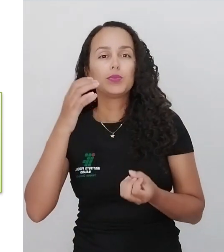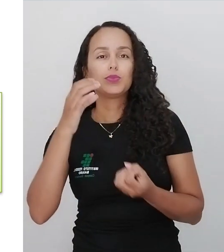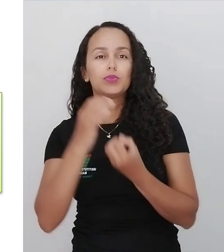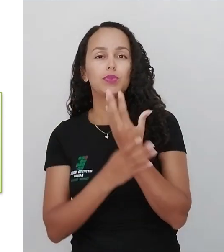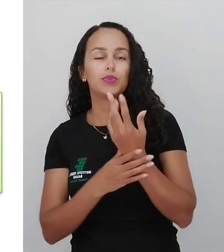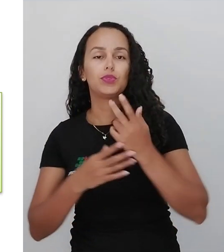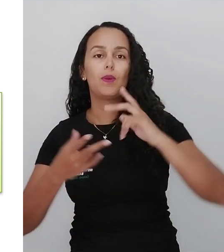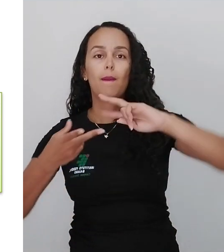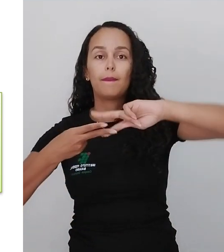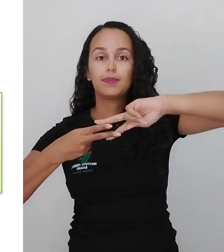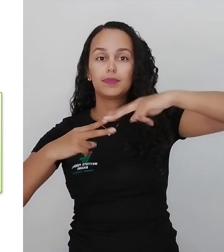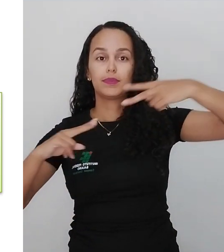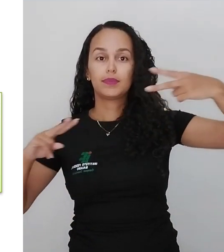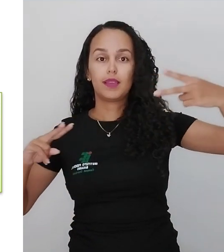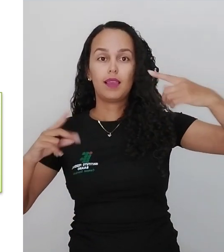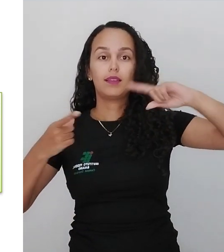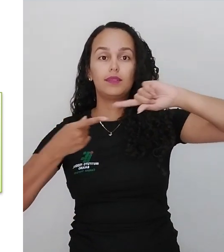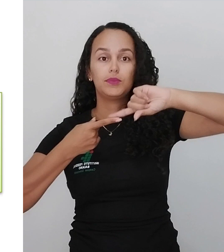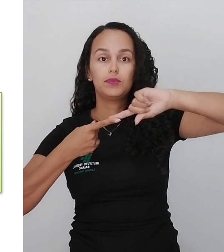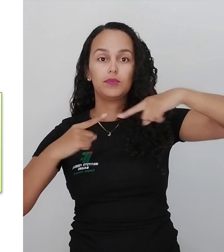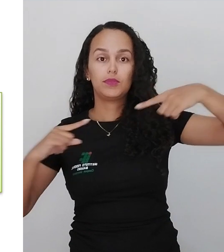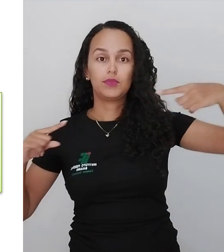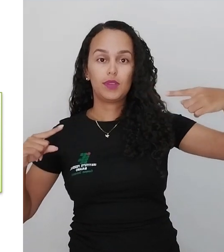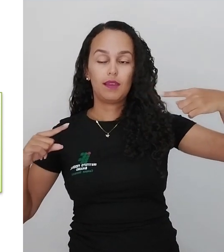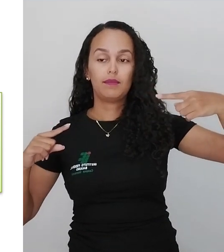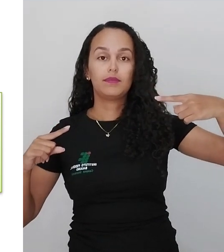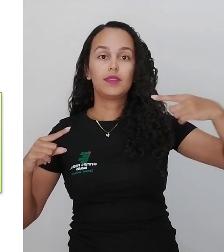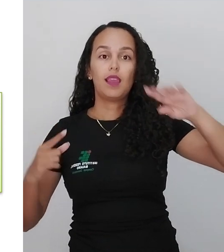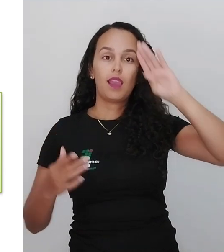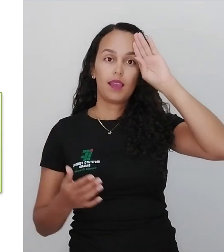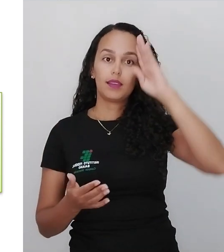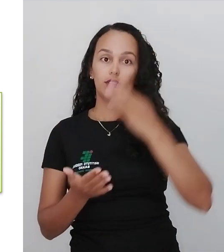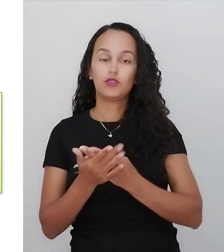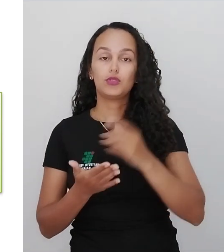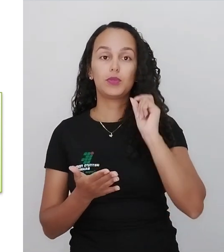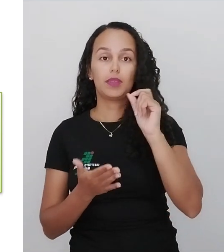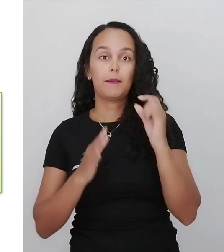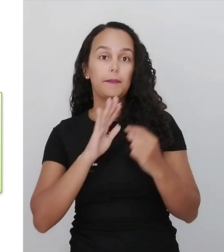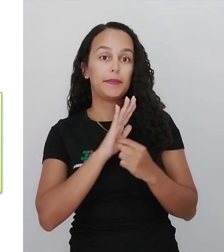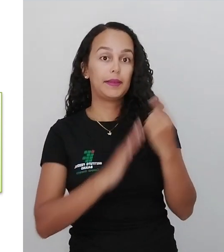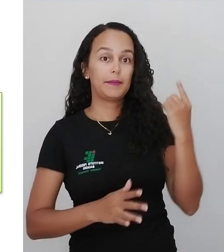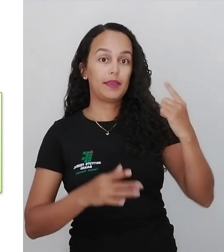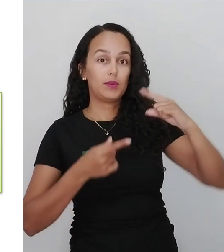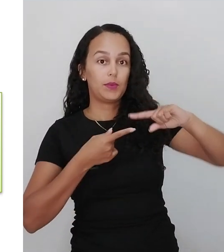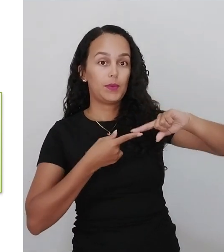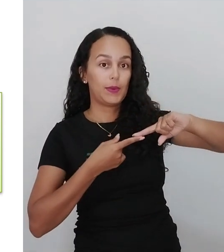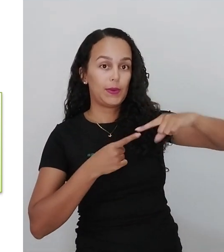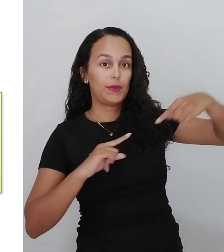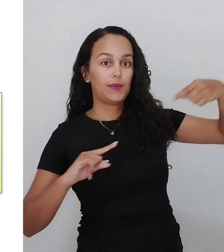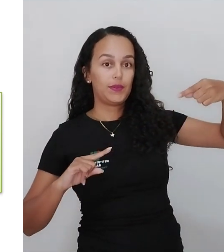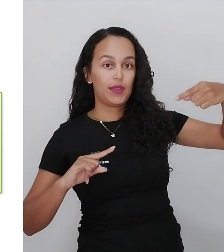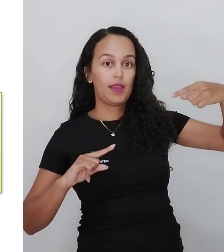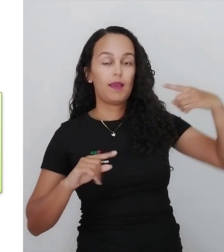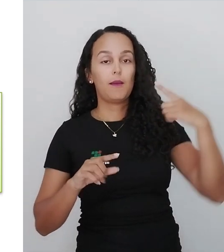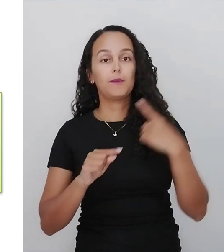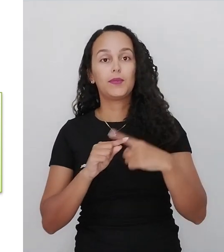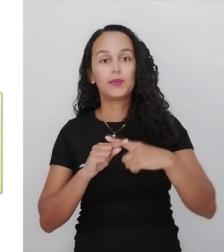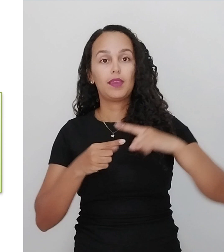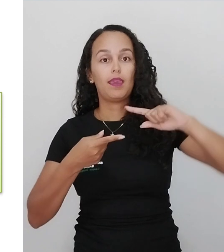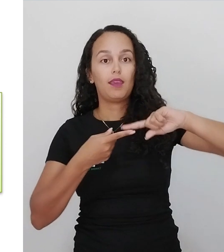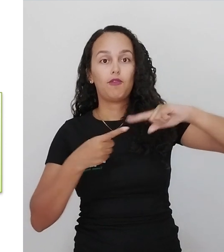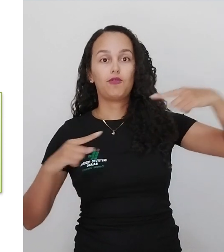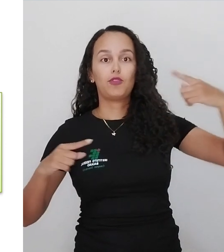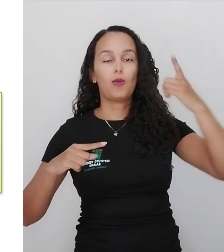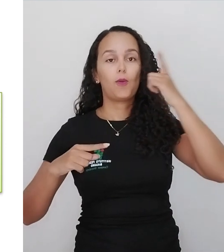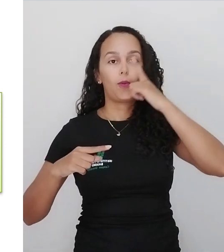o RNA ele consegue se replicar sem precisar do DNA para isso. Já o DNA ele precisa do